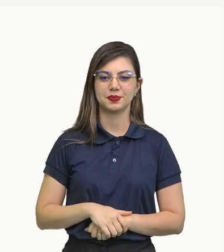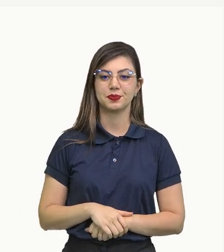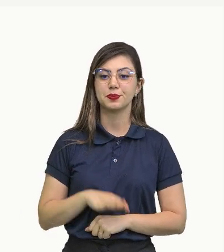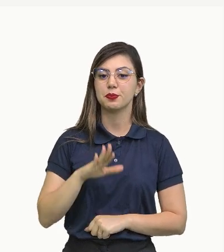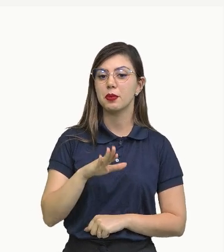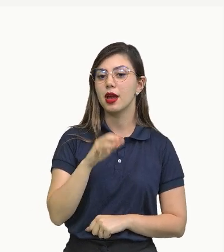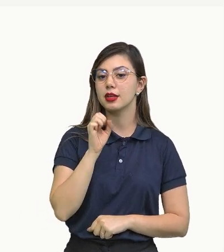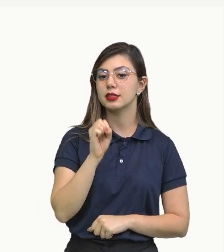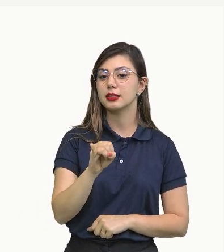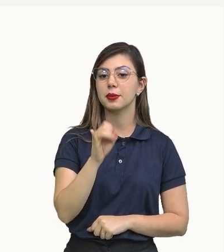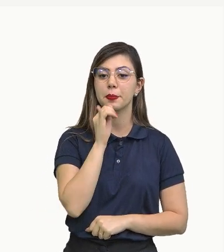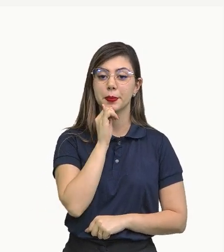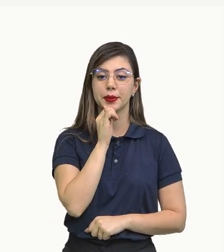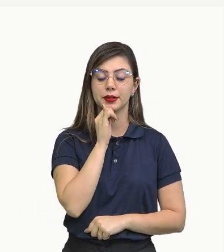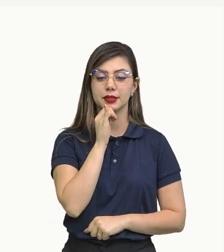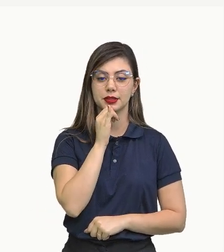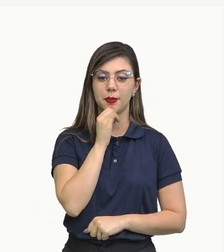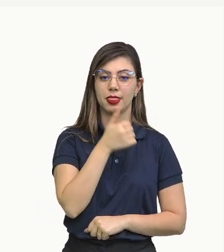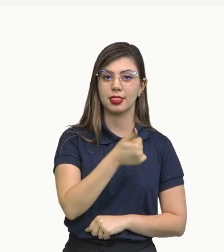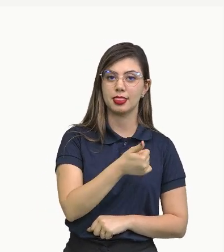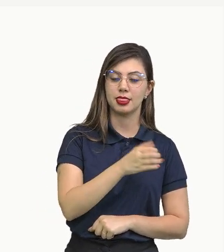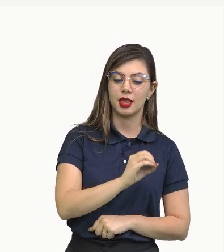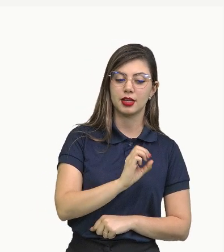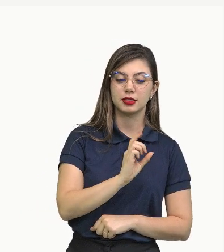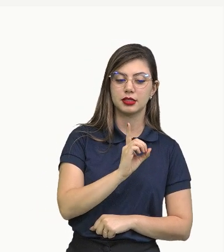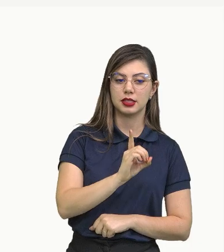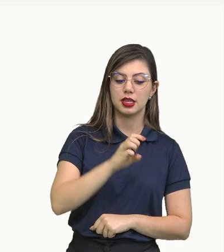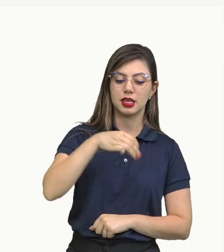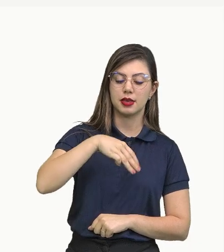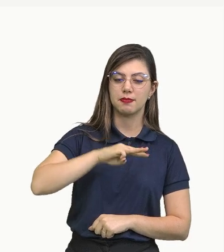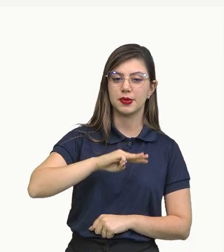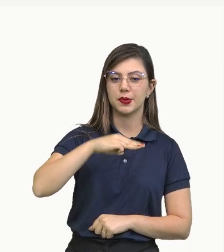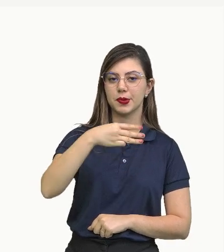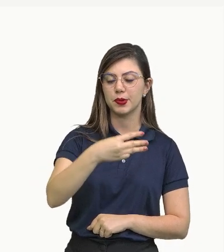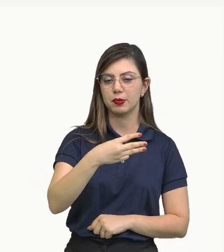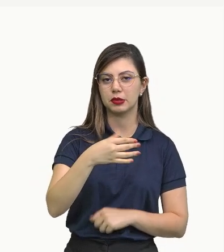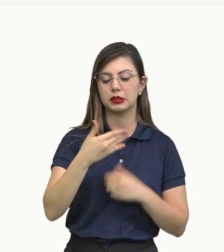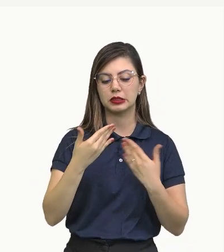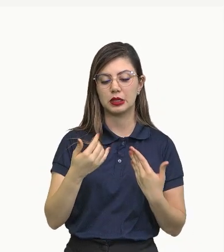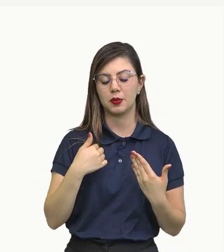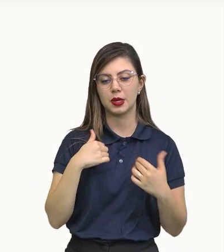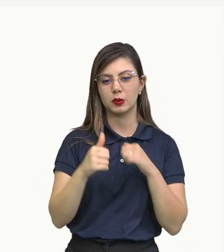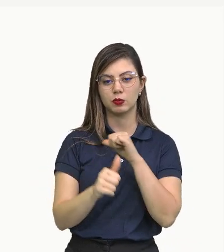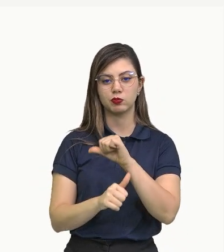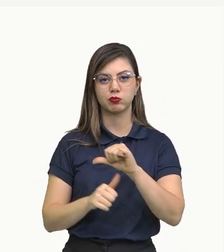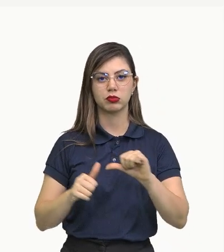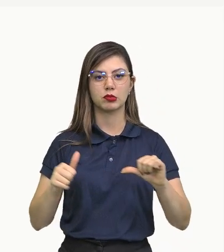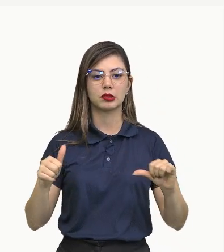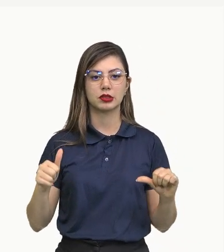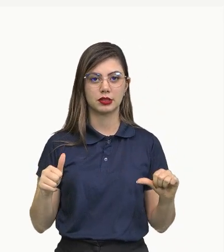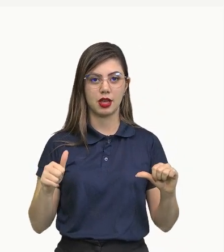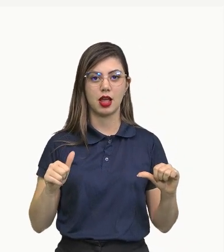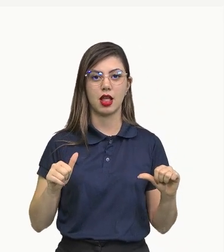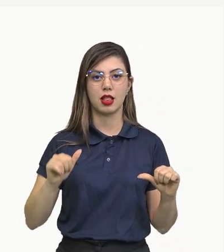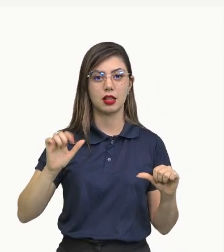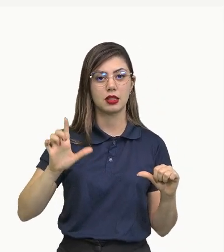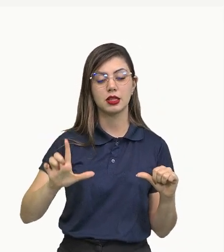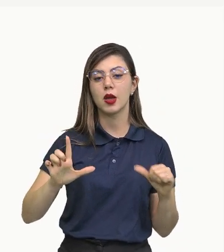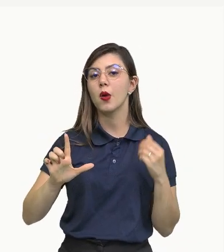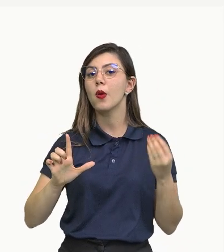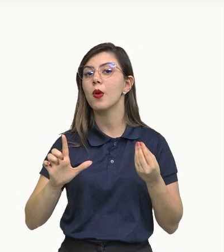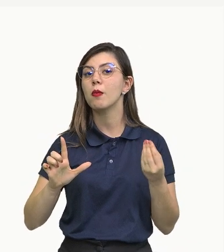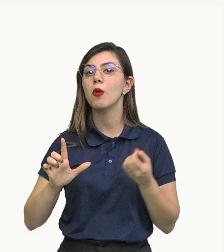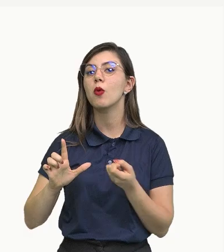fosse, no caso, 10 decímetros cúbicos, na hora de transformar para litro, seria